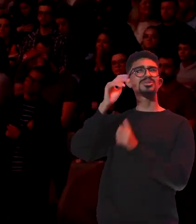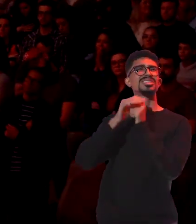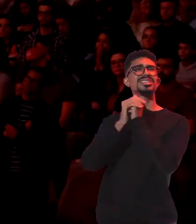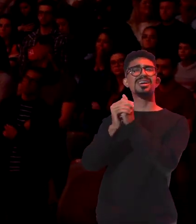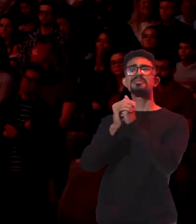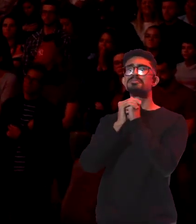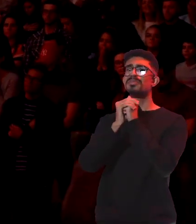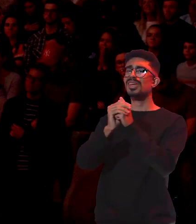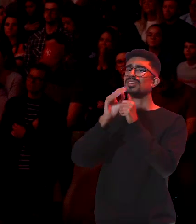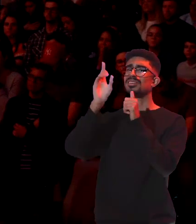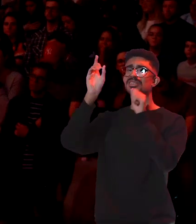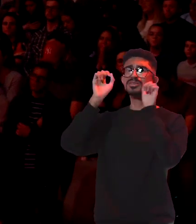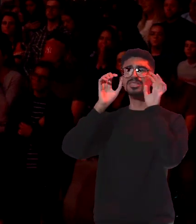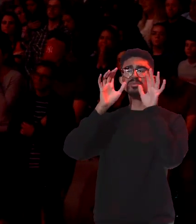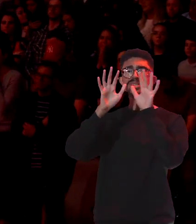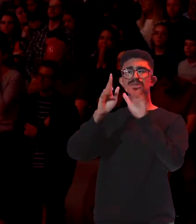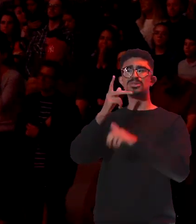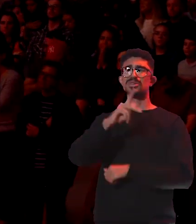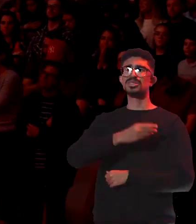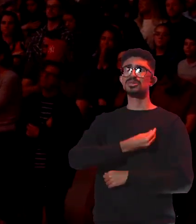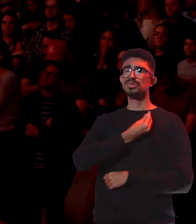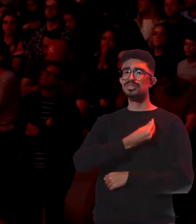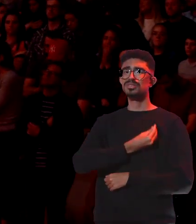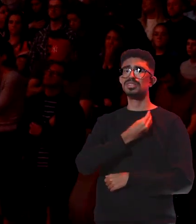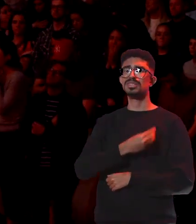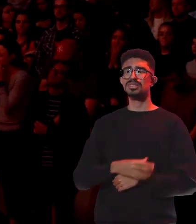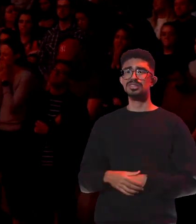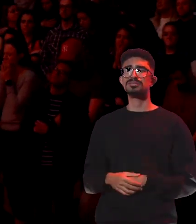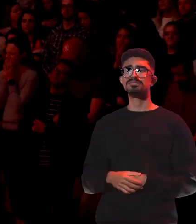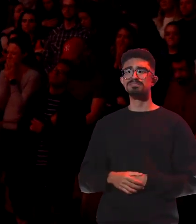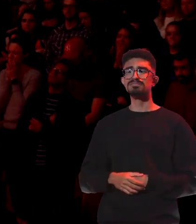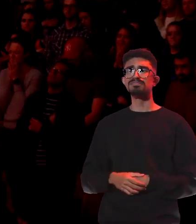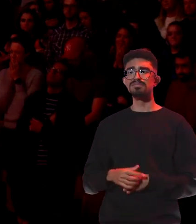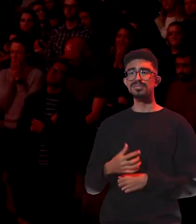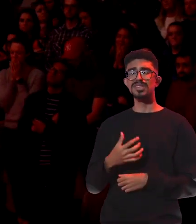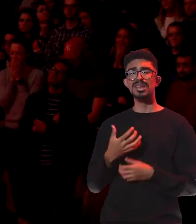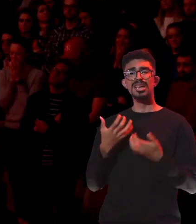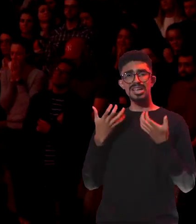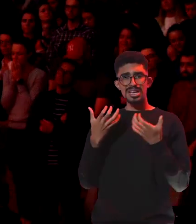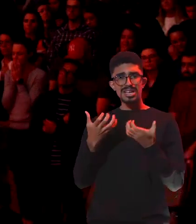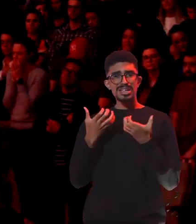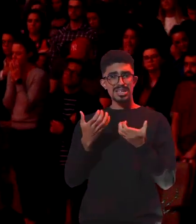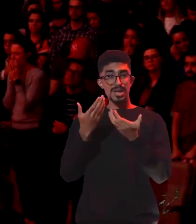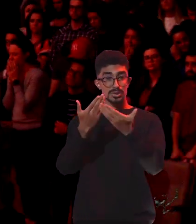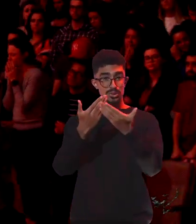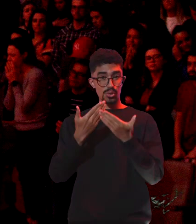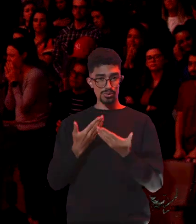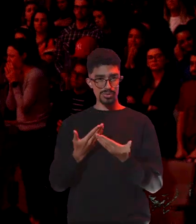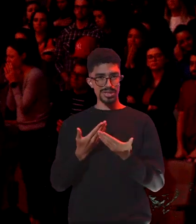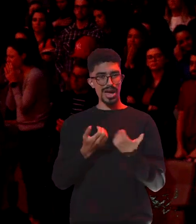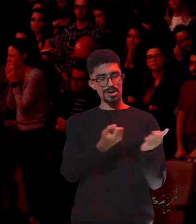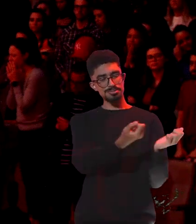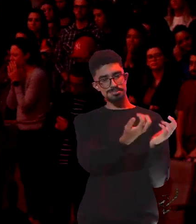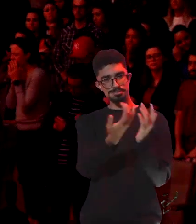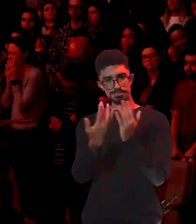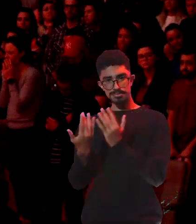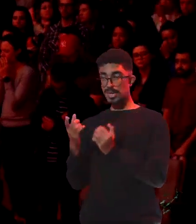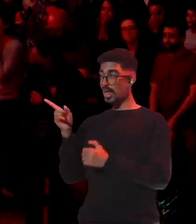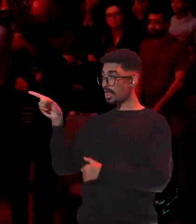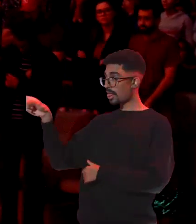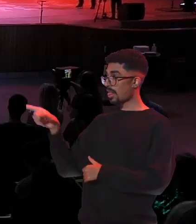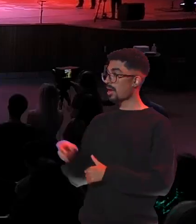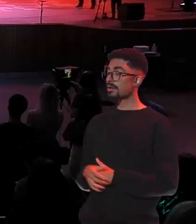glória a Deus. Mais alguém quer entregar a vida para Jesus? Eu quero te convidar, meu irmão, a descer aqui, tá? Sai do seu lugar, vem para cá, eu vou descer aqui também.